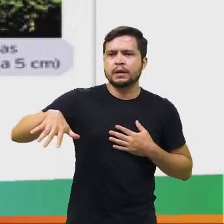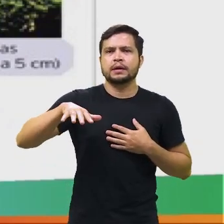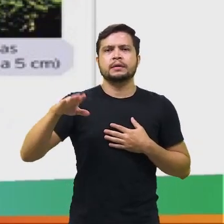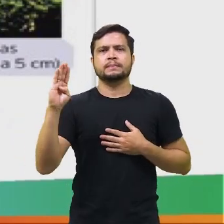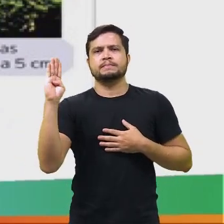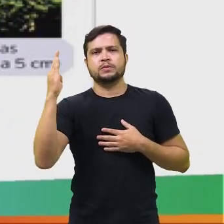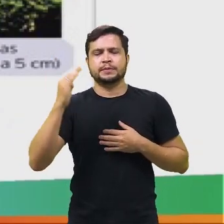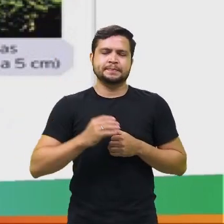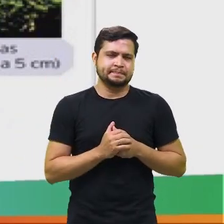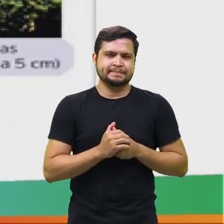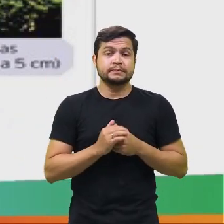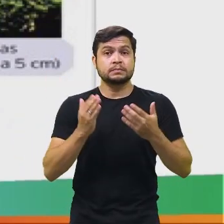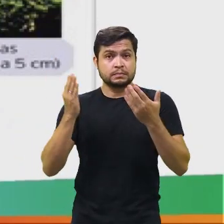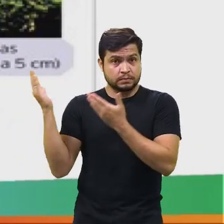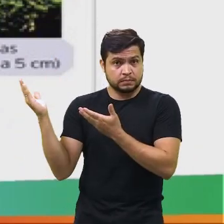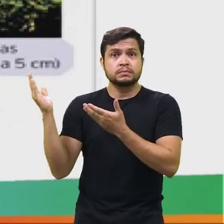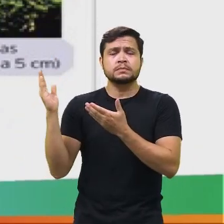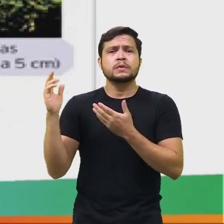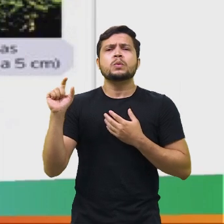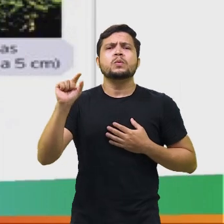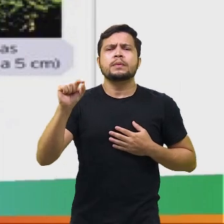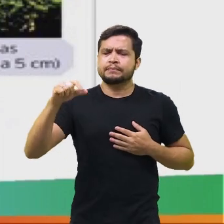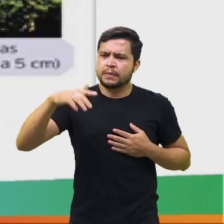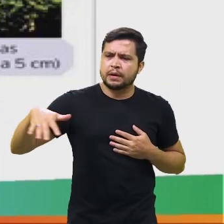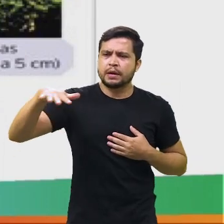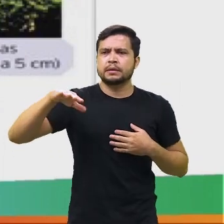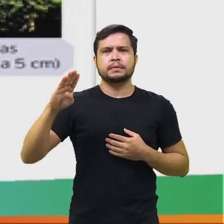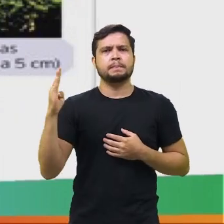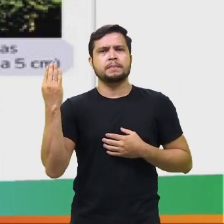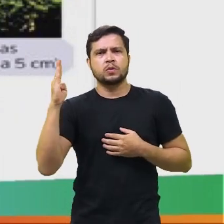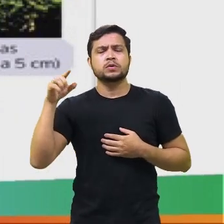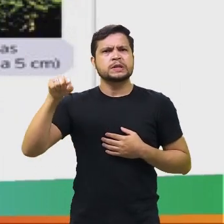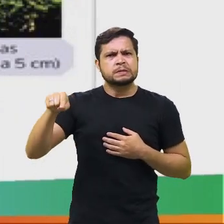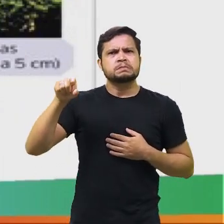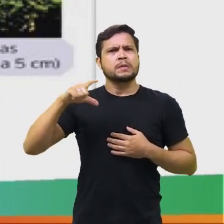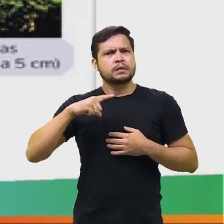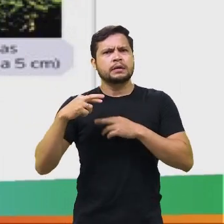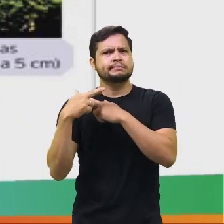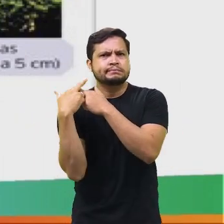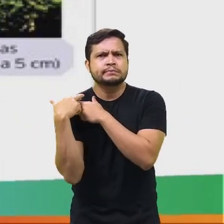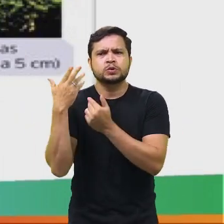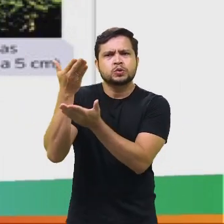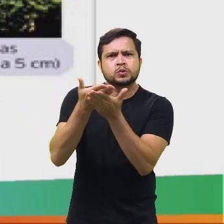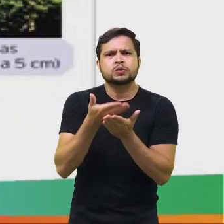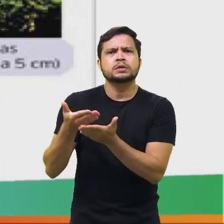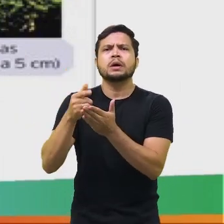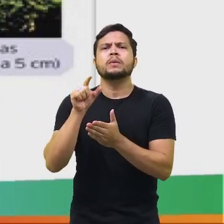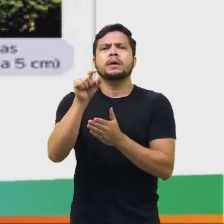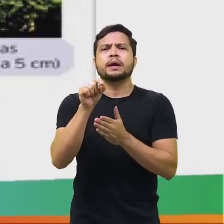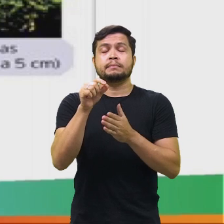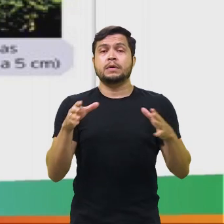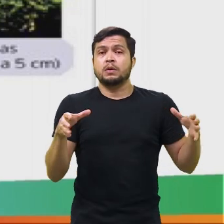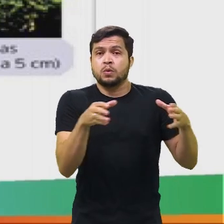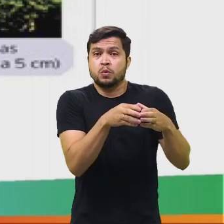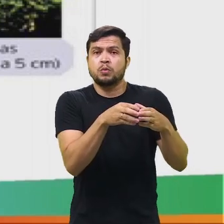a gente traz que a botânica ela é a área da biologia responsável por estudar os grandes grupos vegetais,